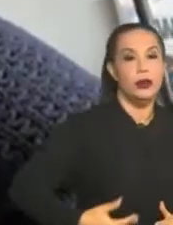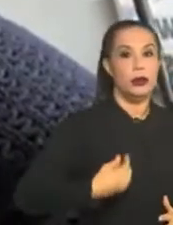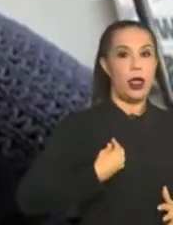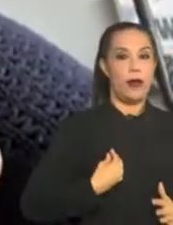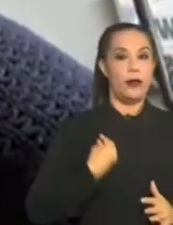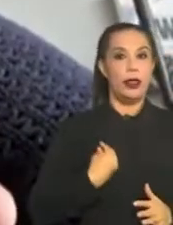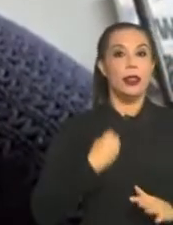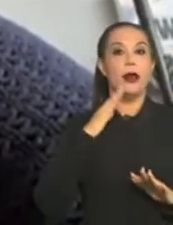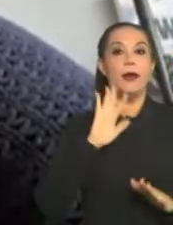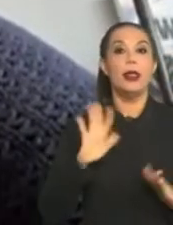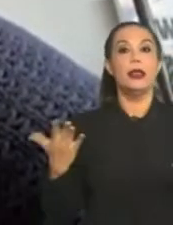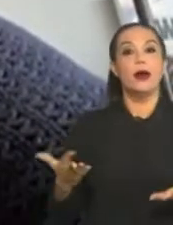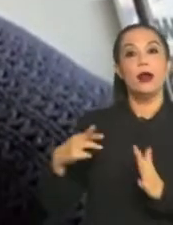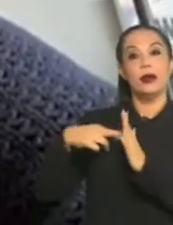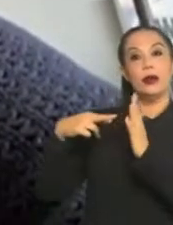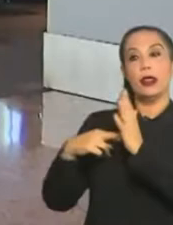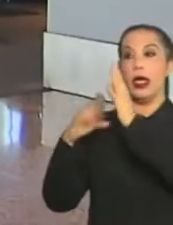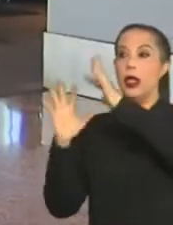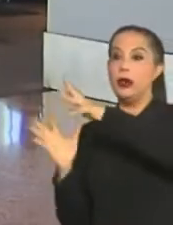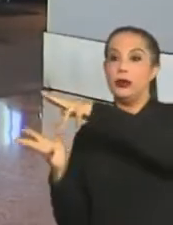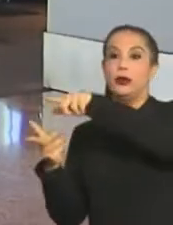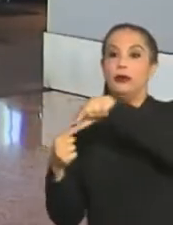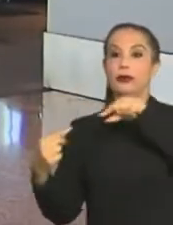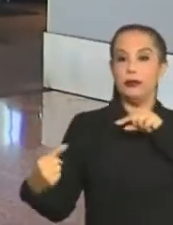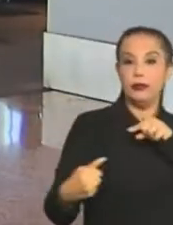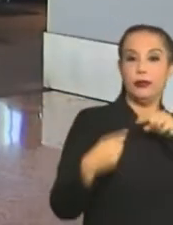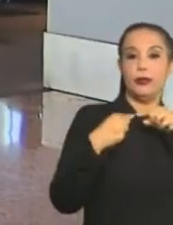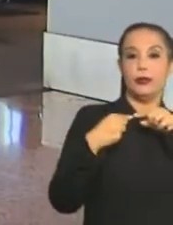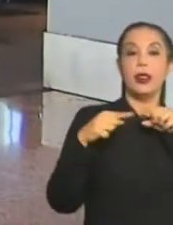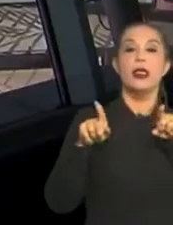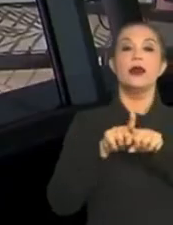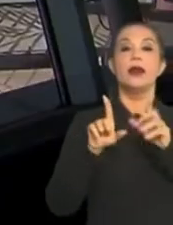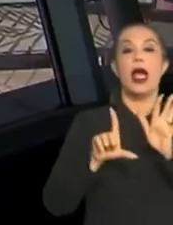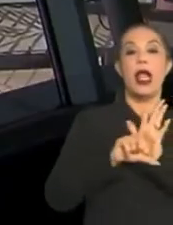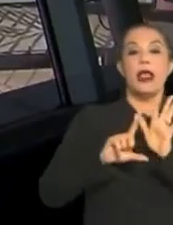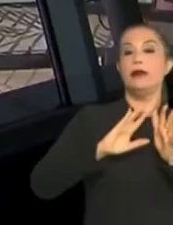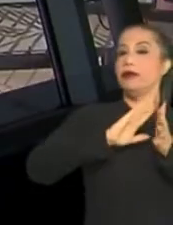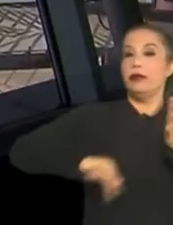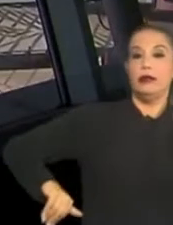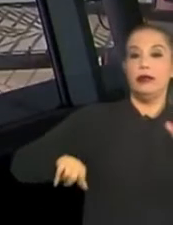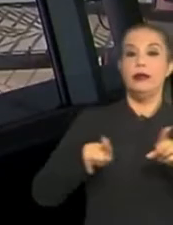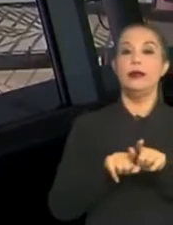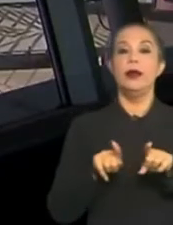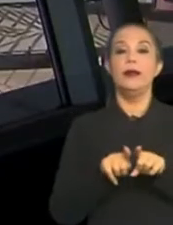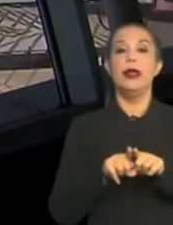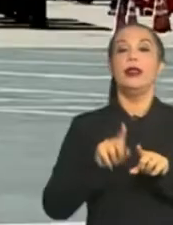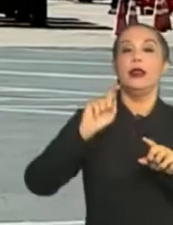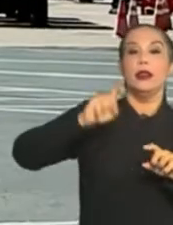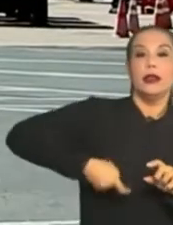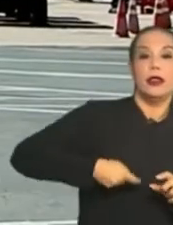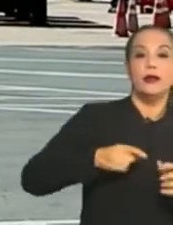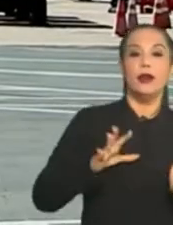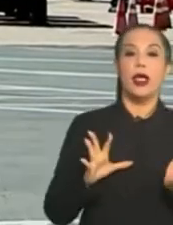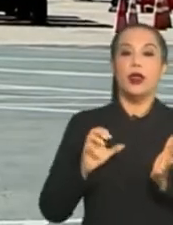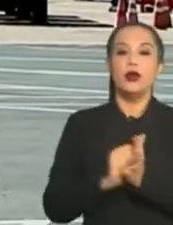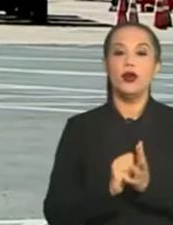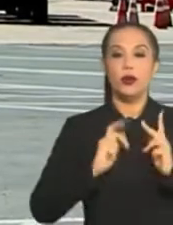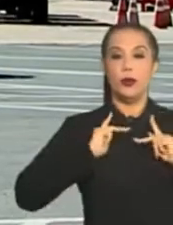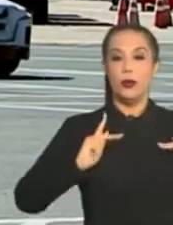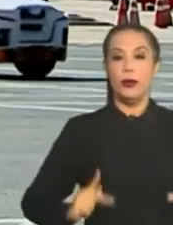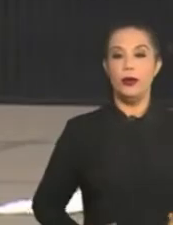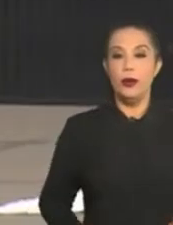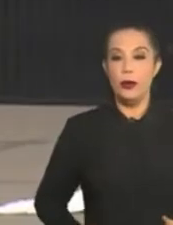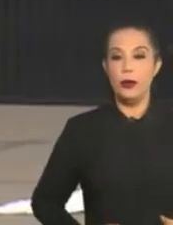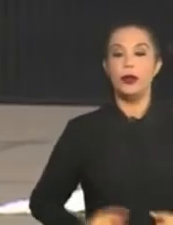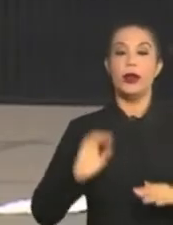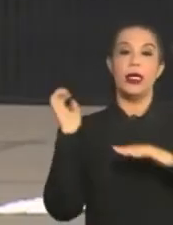cotidiano, com as regras internacionais. A lei eliminou também diversas tarifas de registros públicos